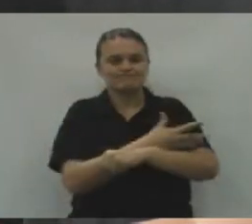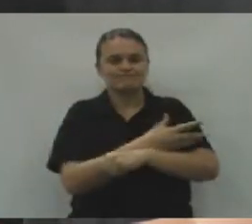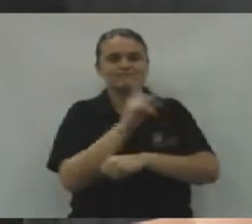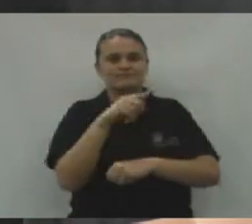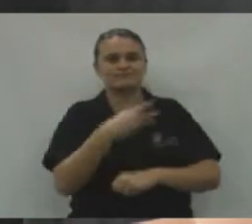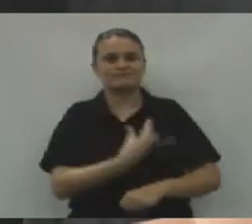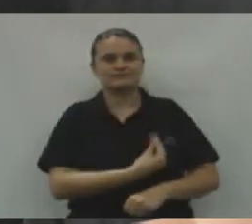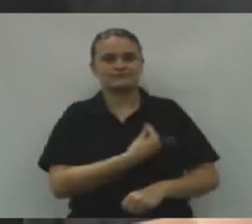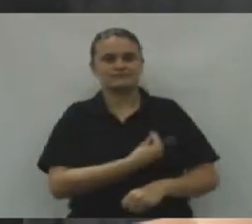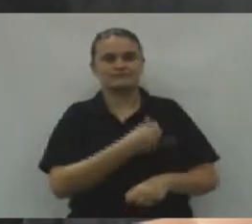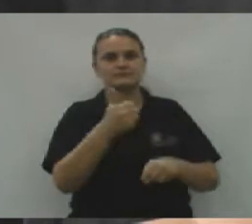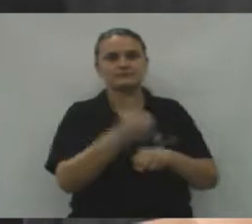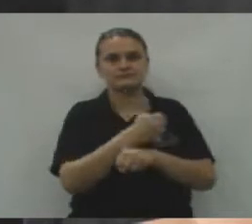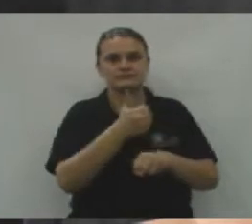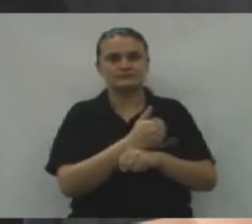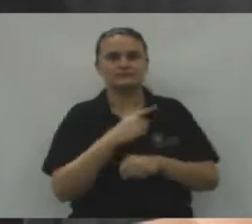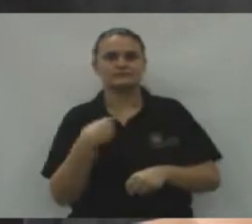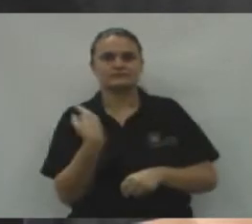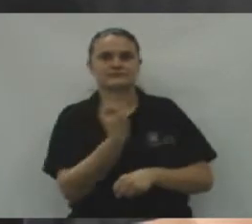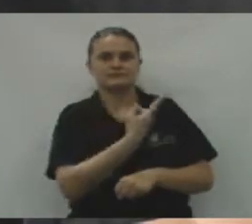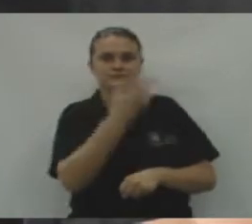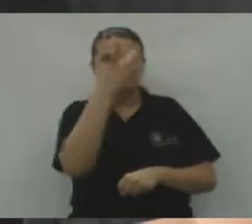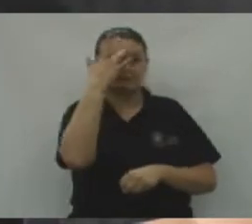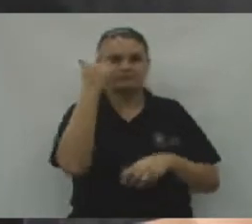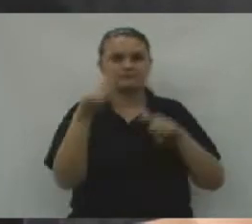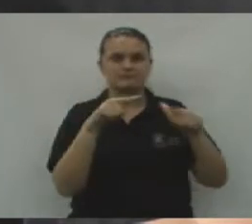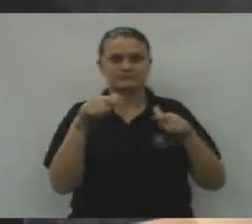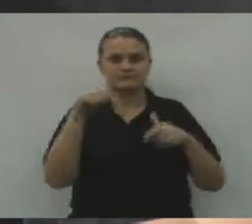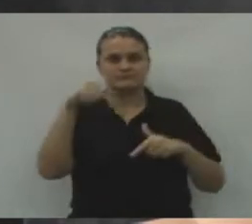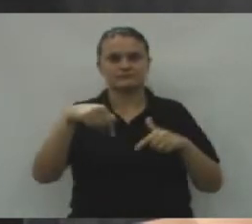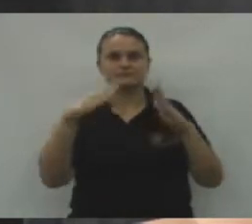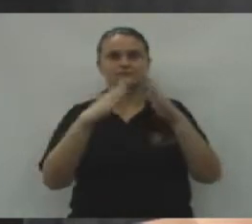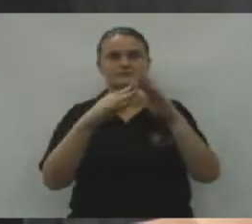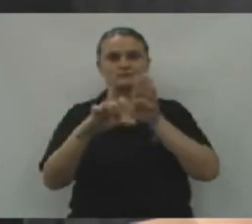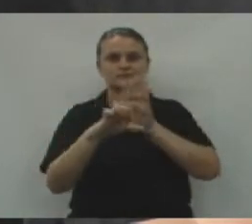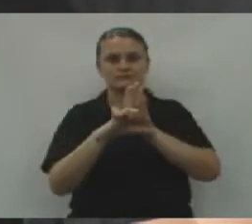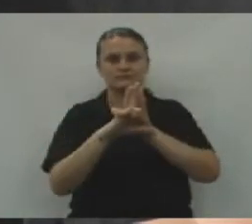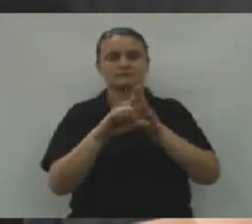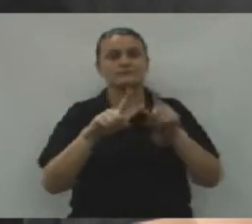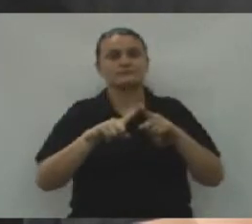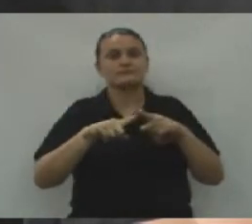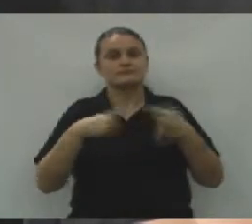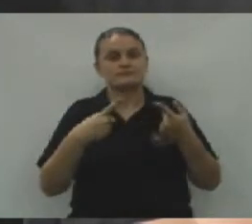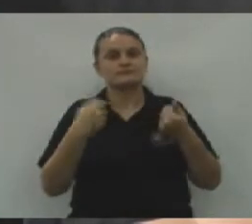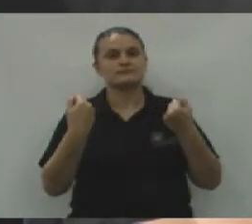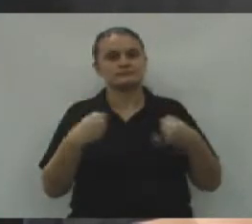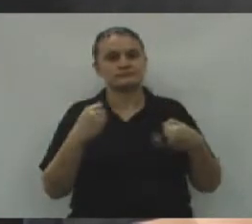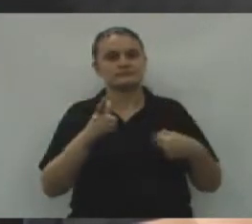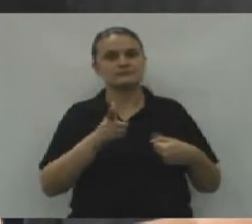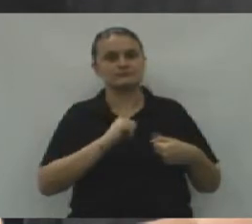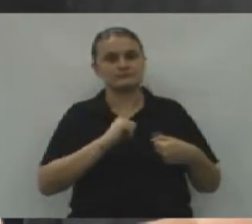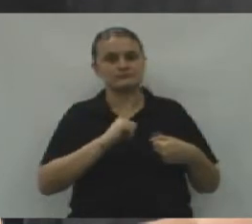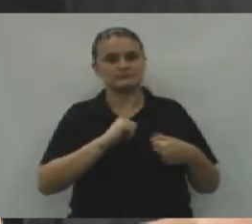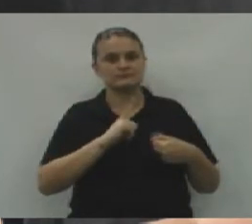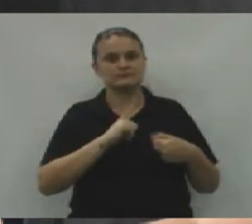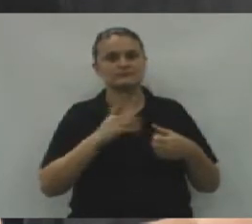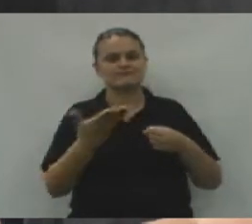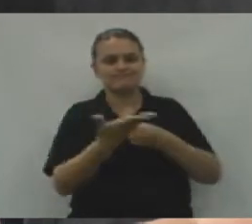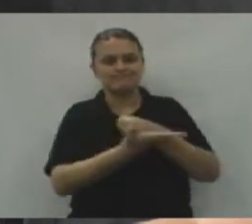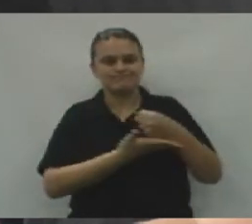vida funcional dos nossos servidores e colaboradores dessa Casa de Leis, mas que ele tem que ter todo o embasamento